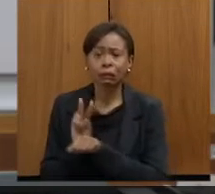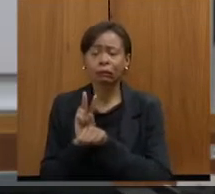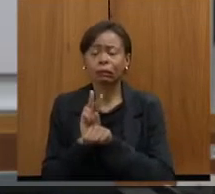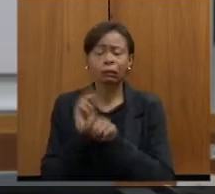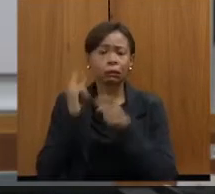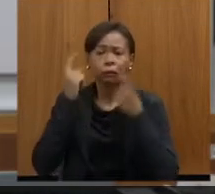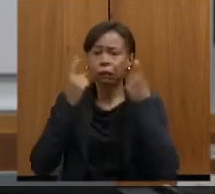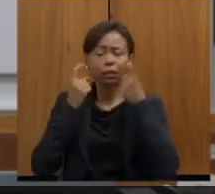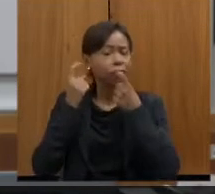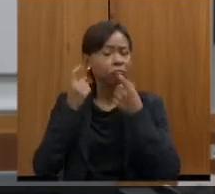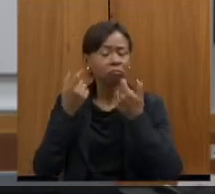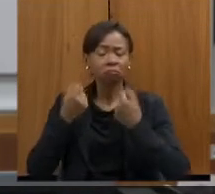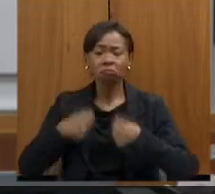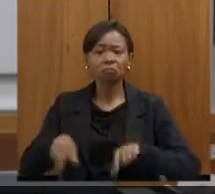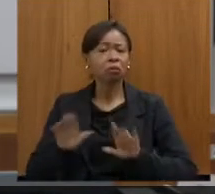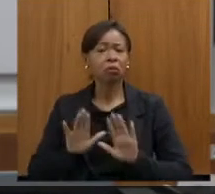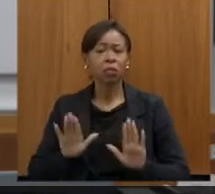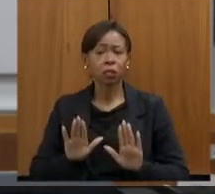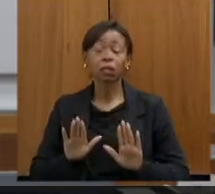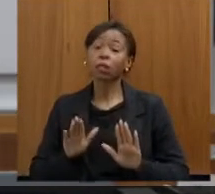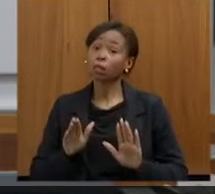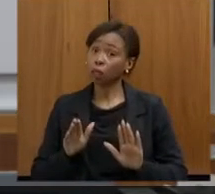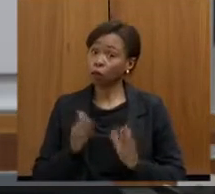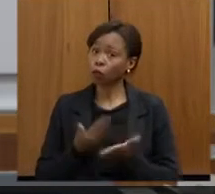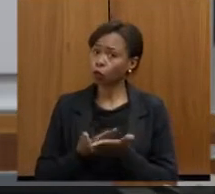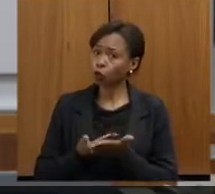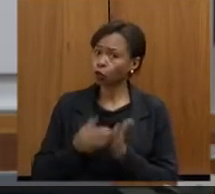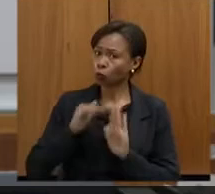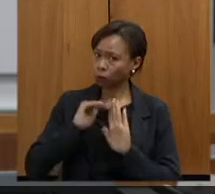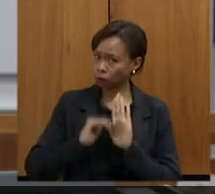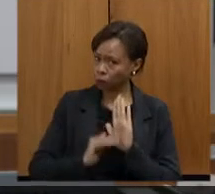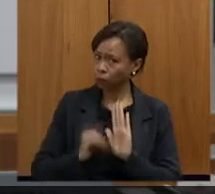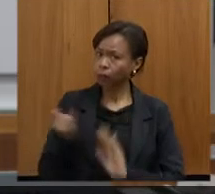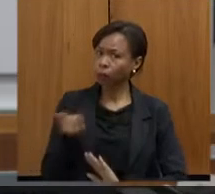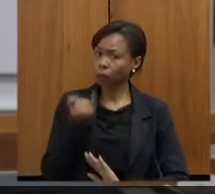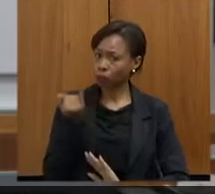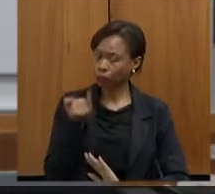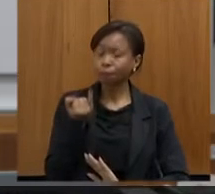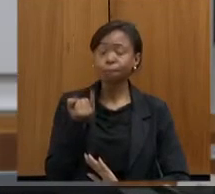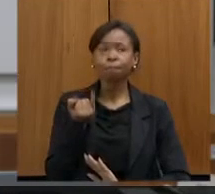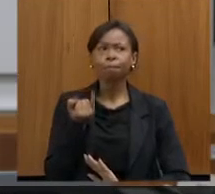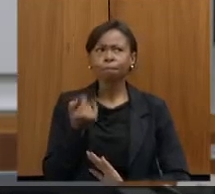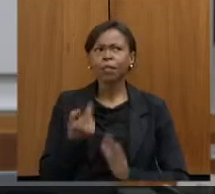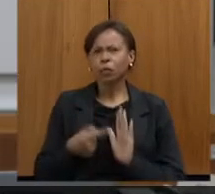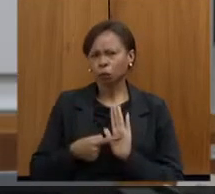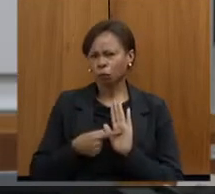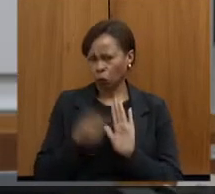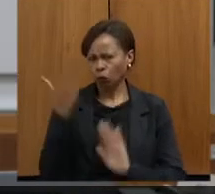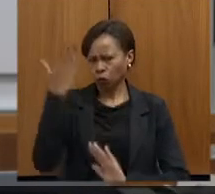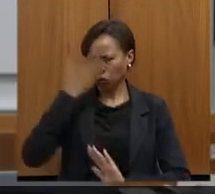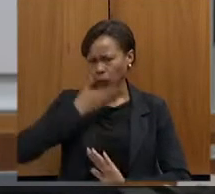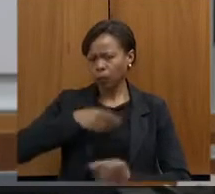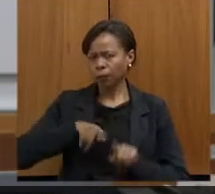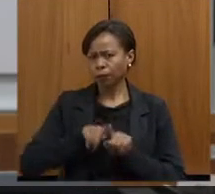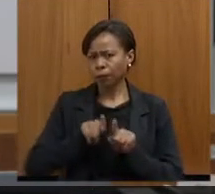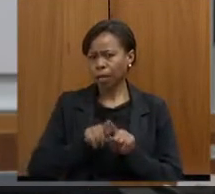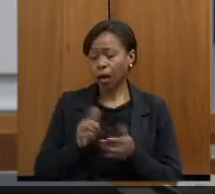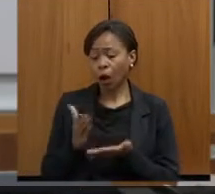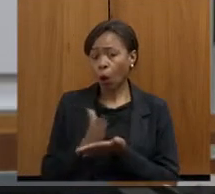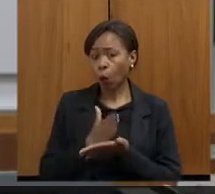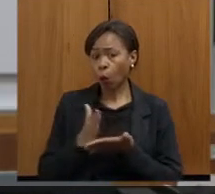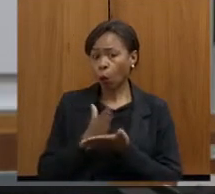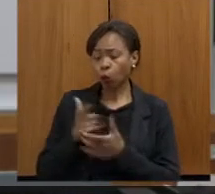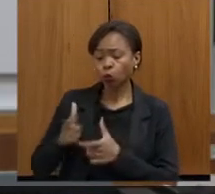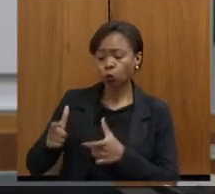questões são muito relevantes. inclusive até, por exemplo, tem estudos falando que em assentamentos que foram